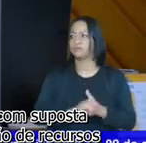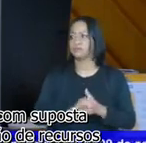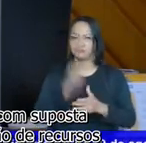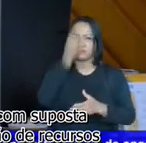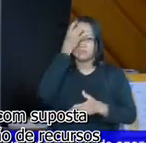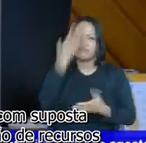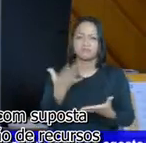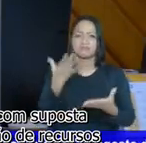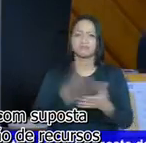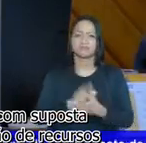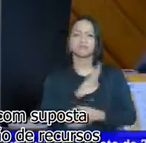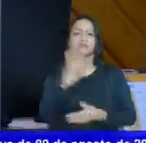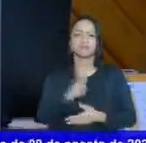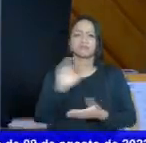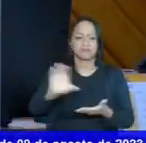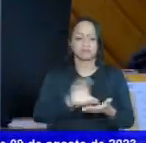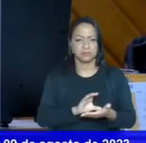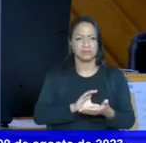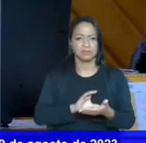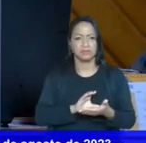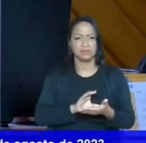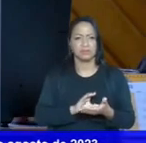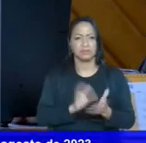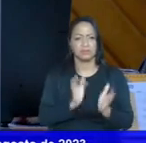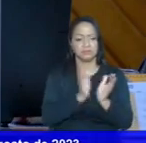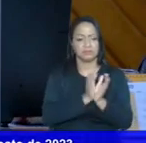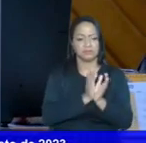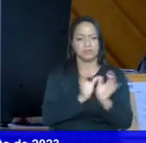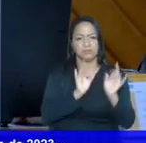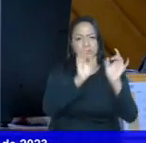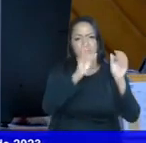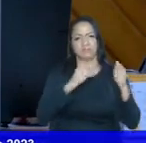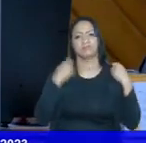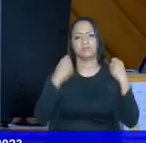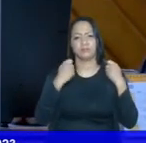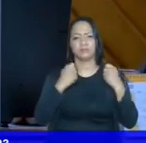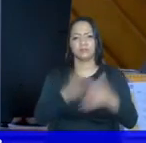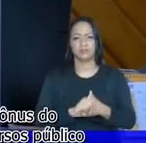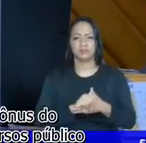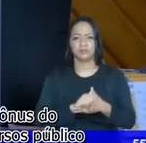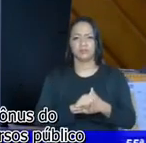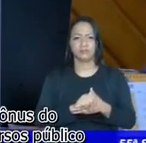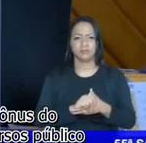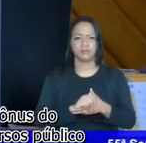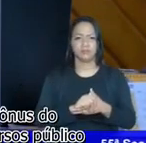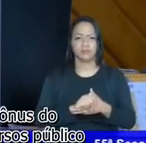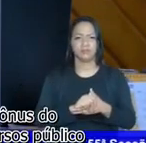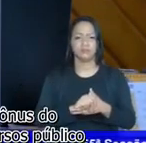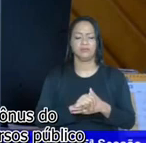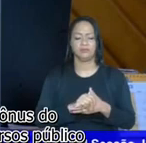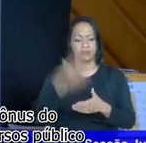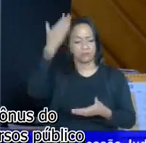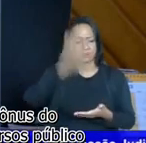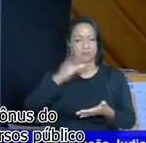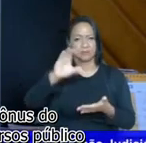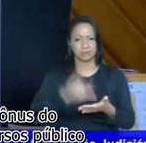facilita a utilização de recursos do Fundo Especial. Nesse ponto, destaco que, em matéria de prestação de contas,